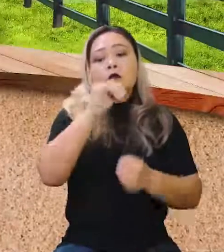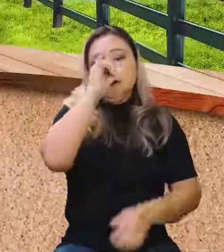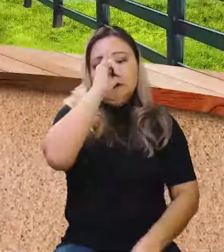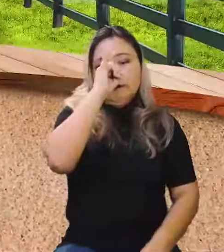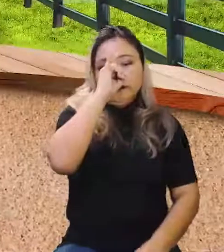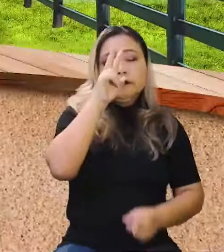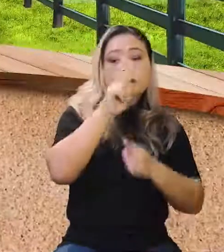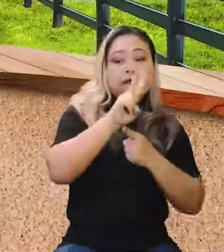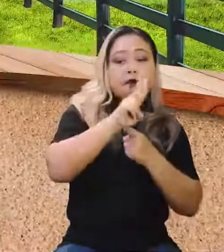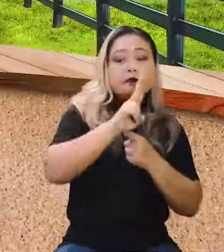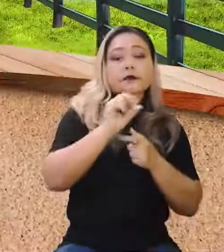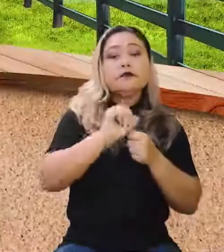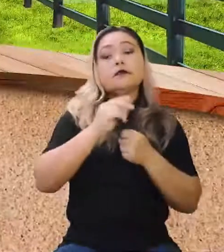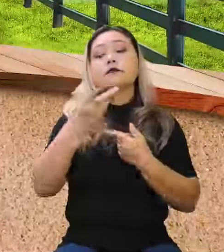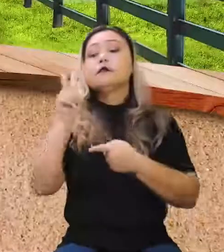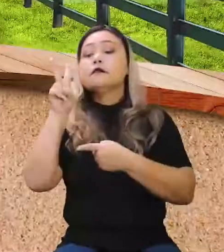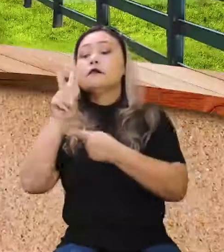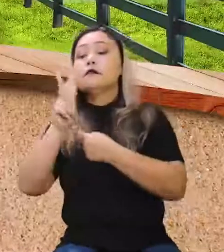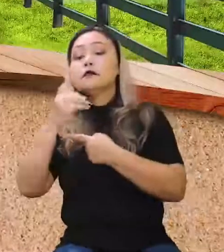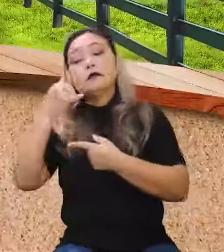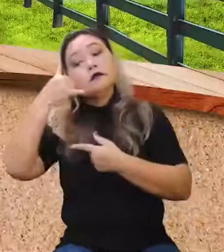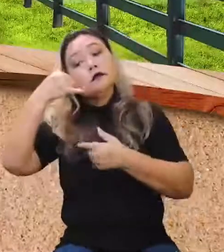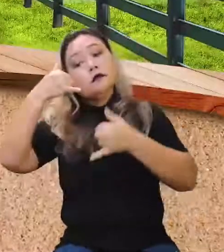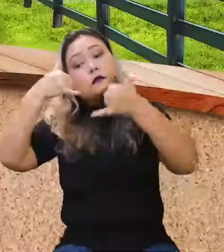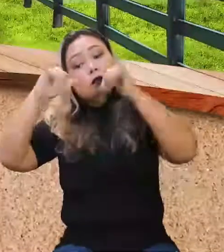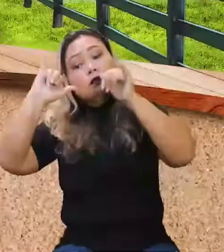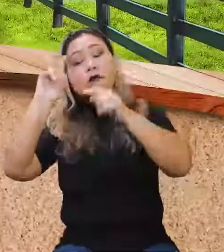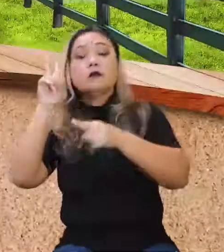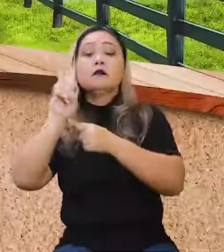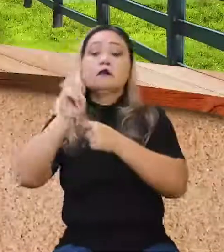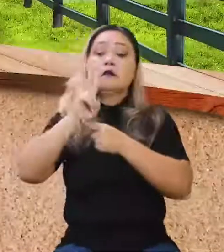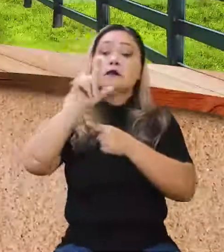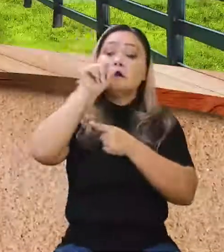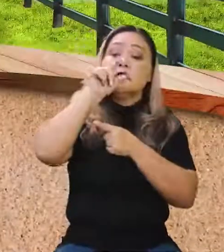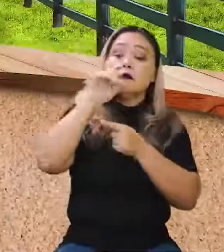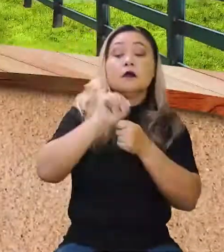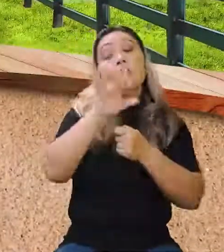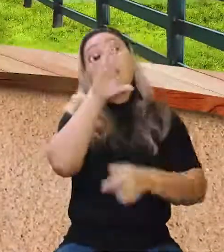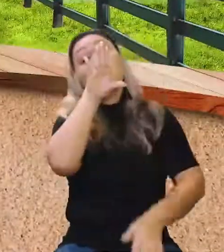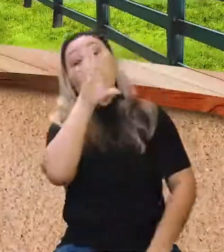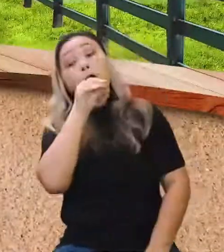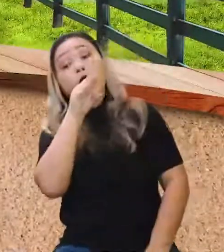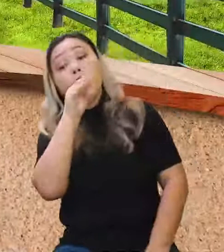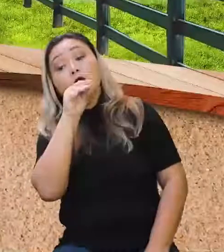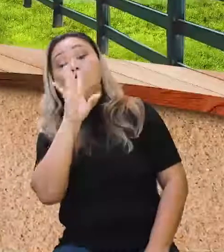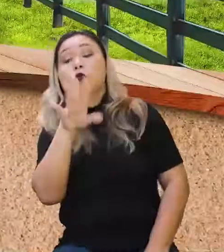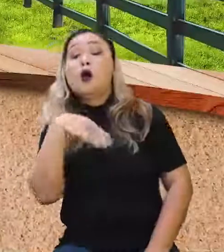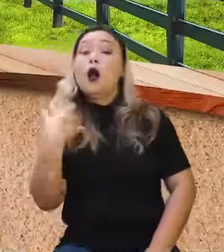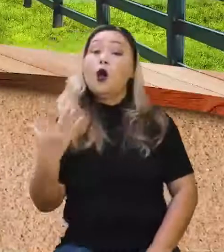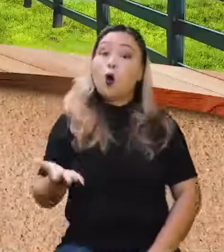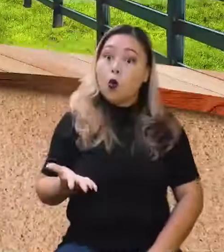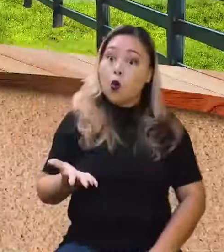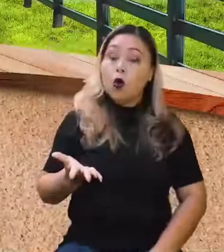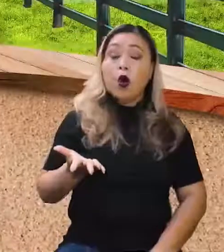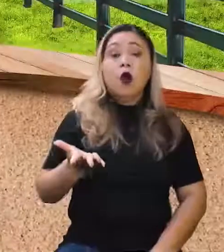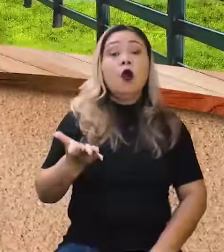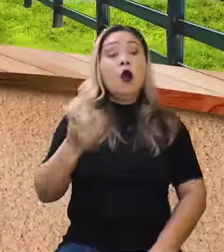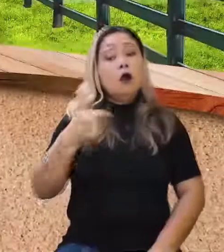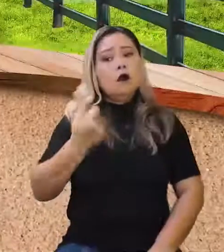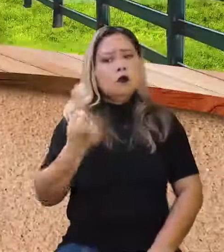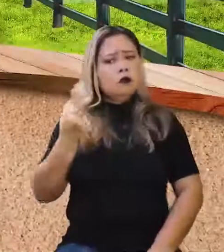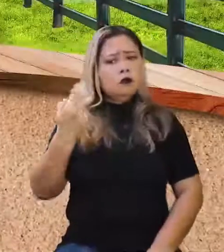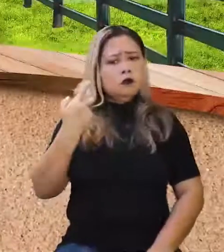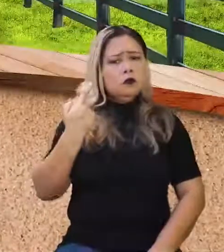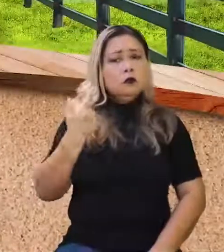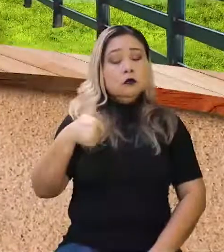porco, com a criação de boi, com criações de aves, de pato. Agora, muitos podem estranhar.